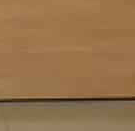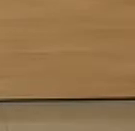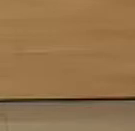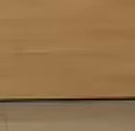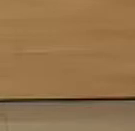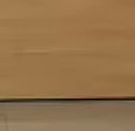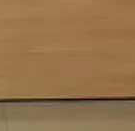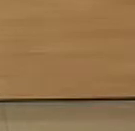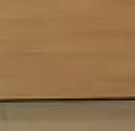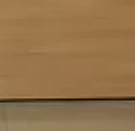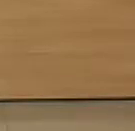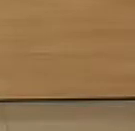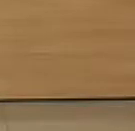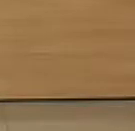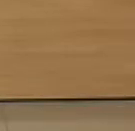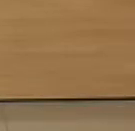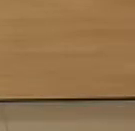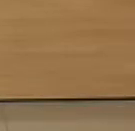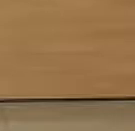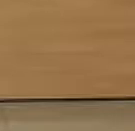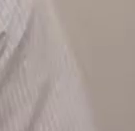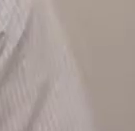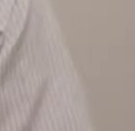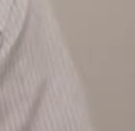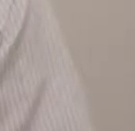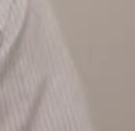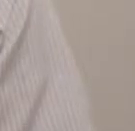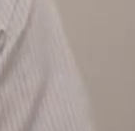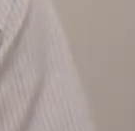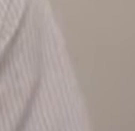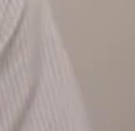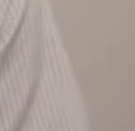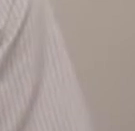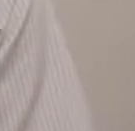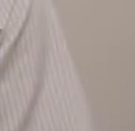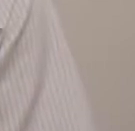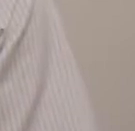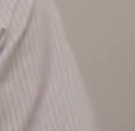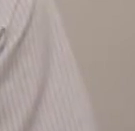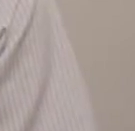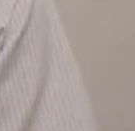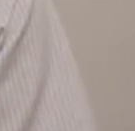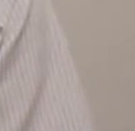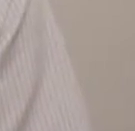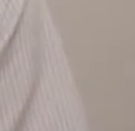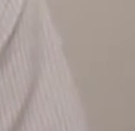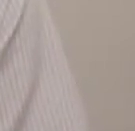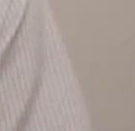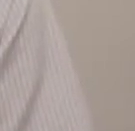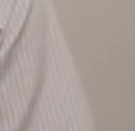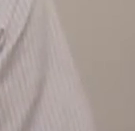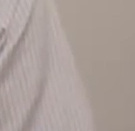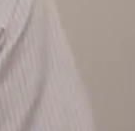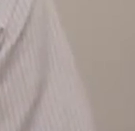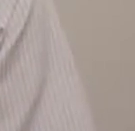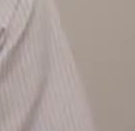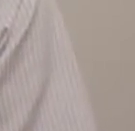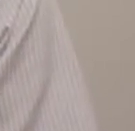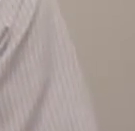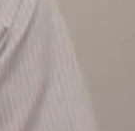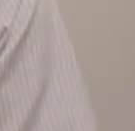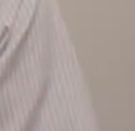eu apenas fiz a exposição sobre a importância do projeto, mas a gente não poderia deixar passar esse momento sem